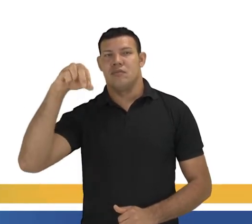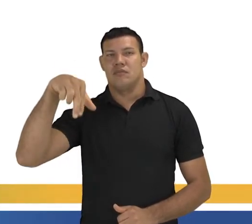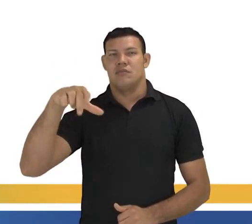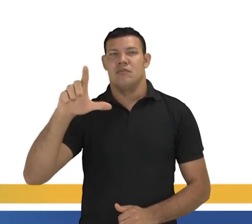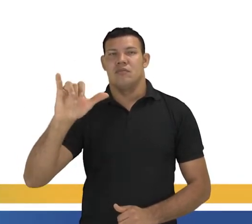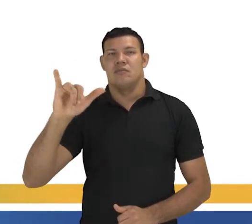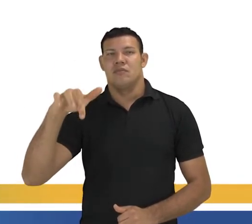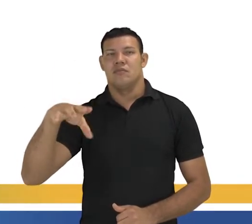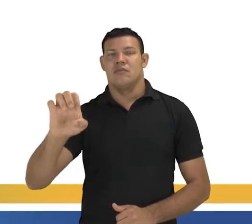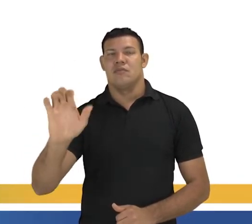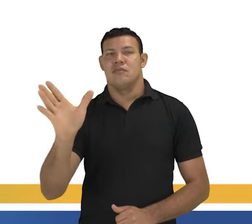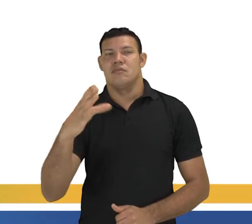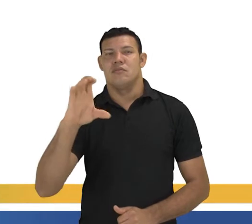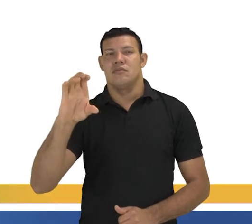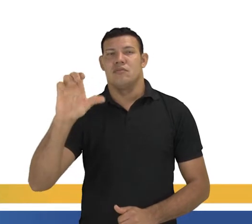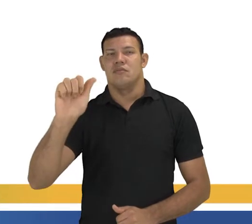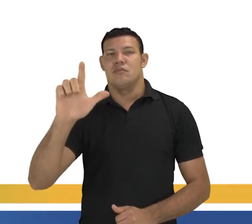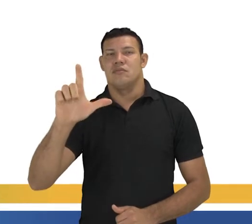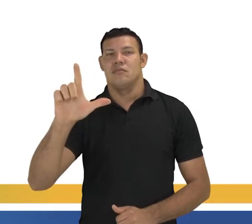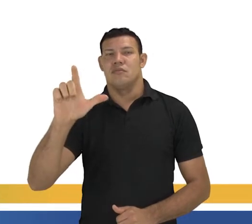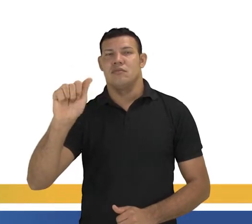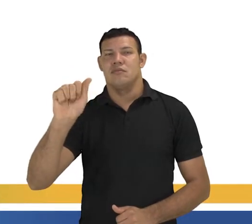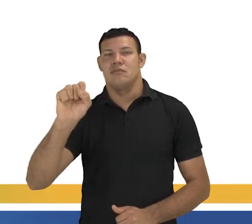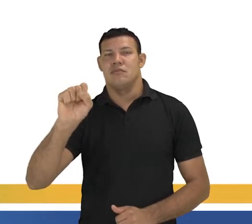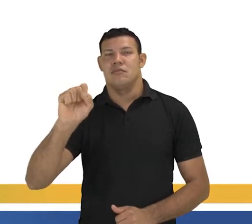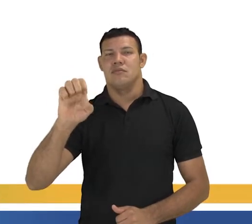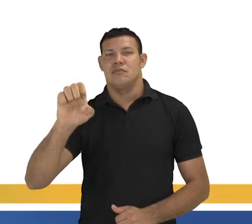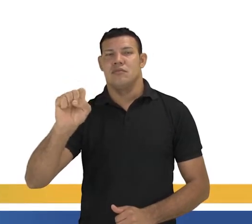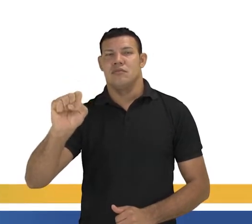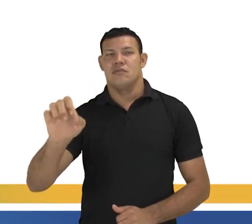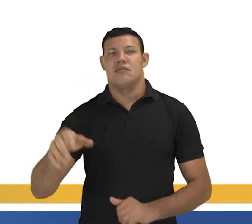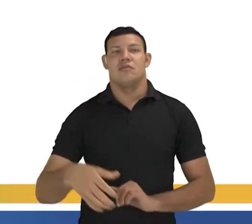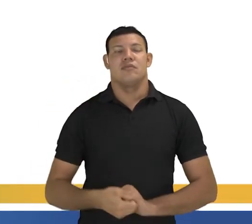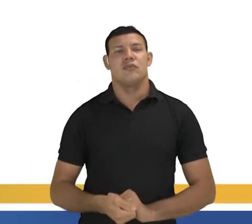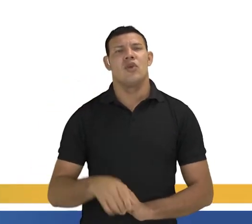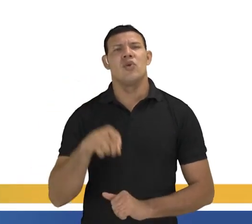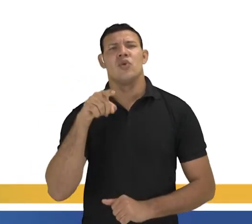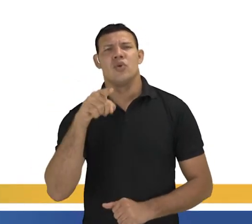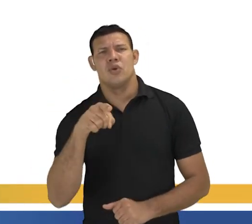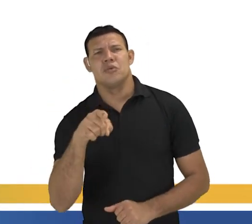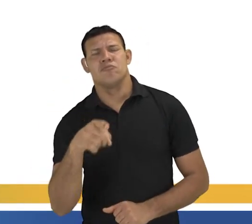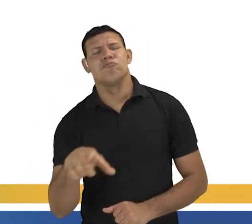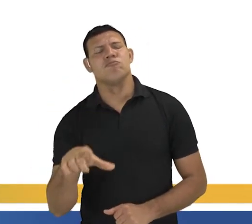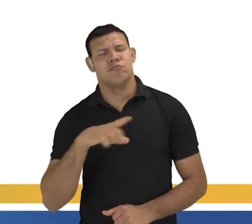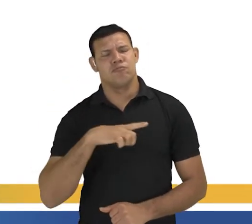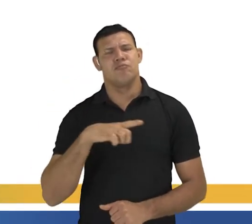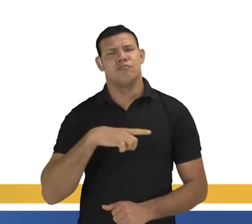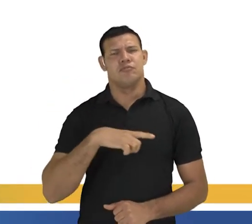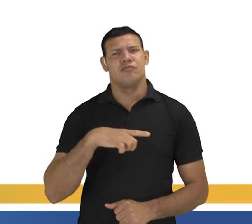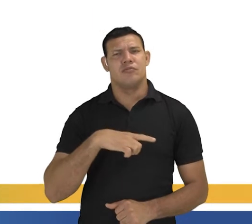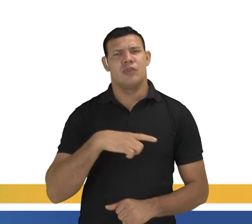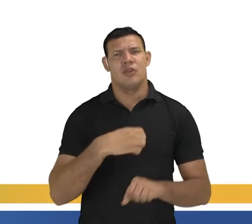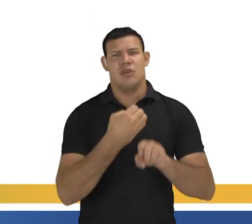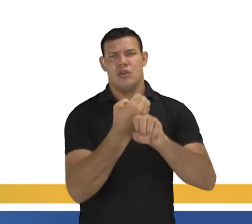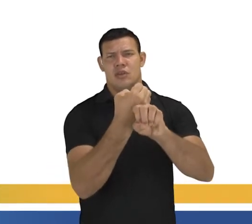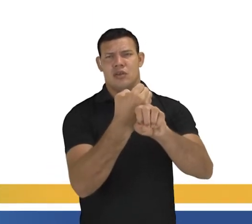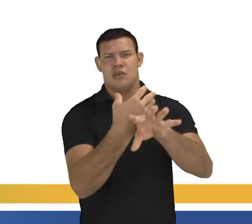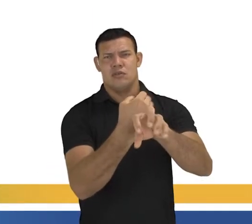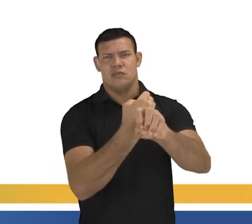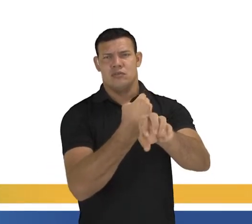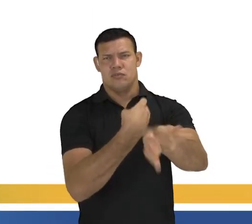estrutura bem parecida com o present perfect, só que nesse caso nós sempre vamos utilizar o verbo to be no passado